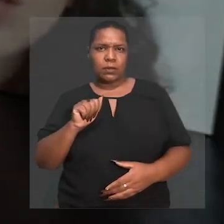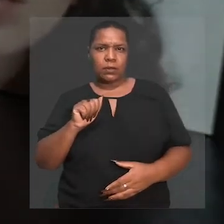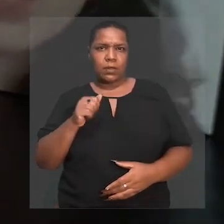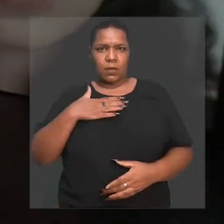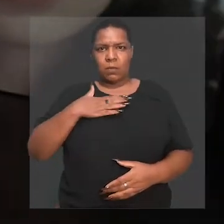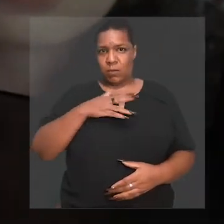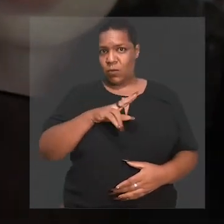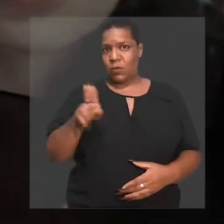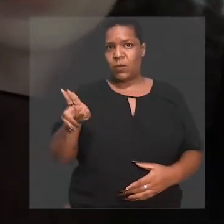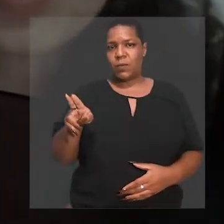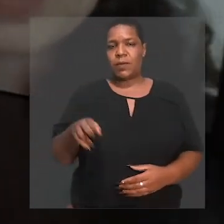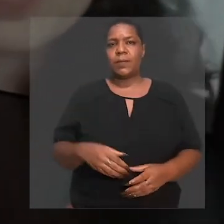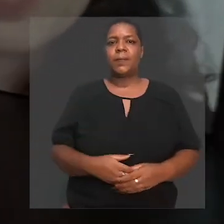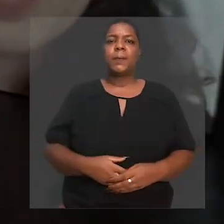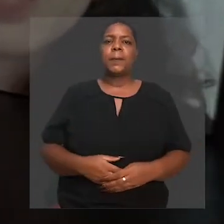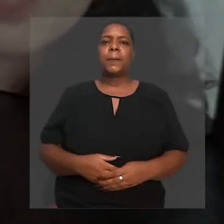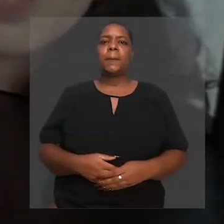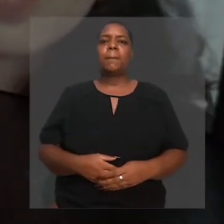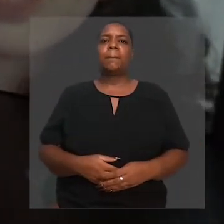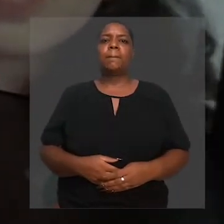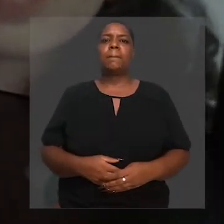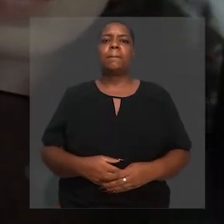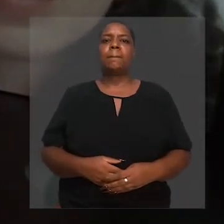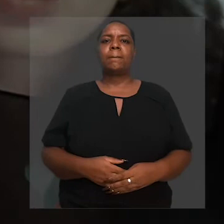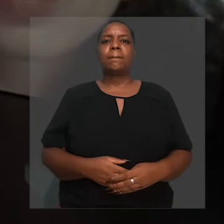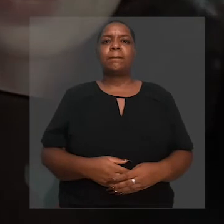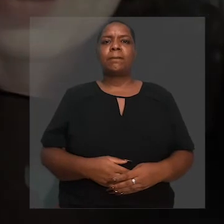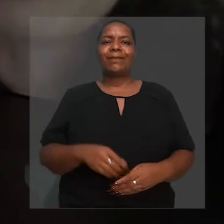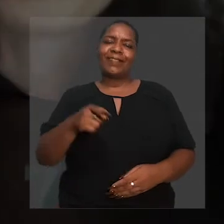Tula. Meu nome.